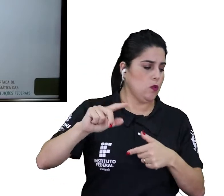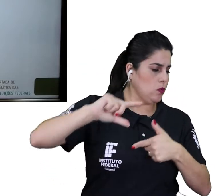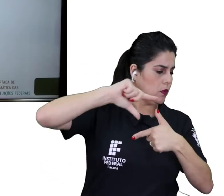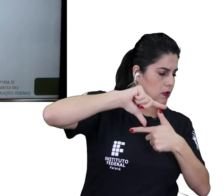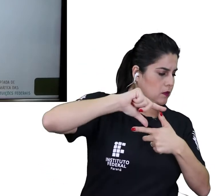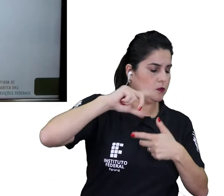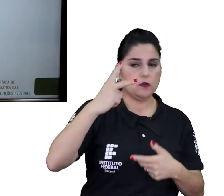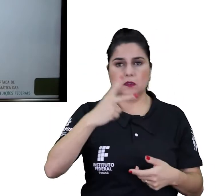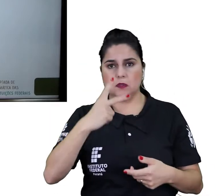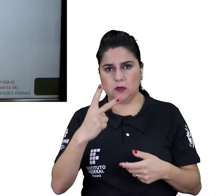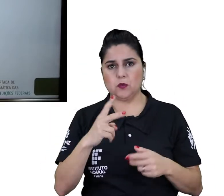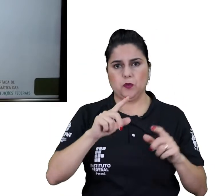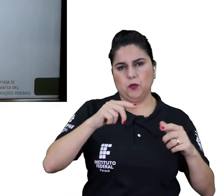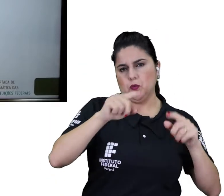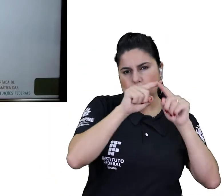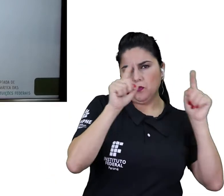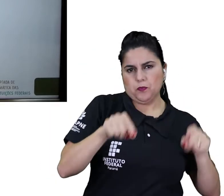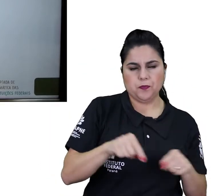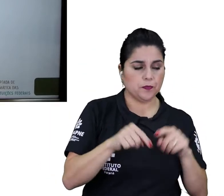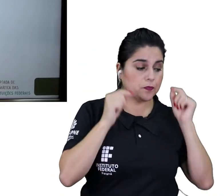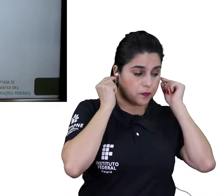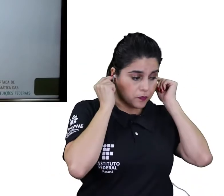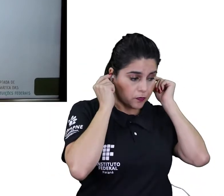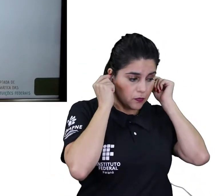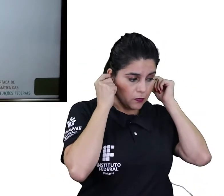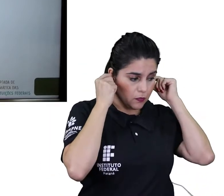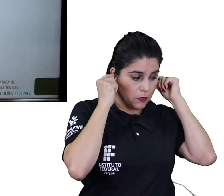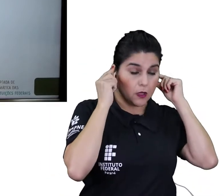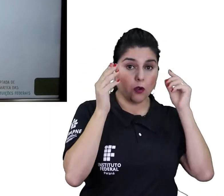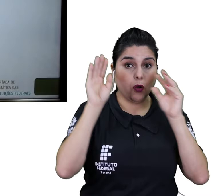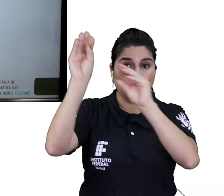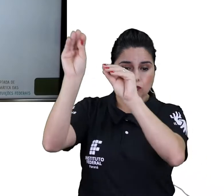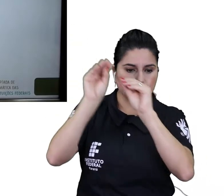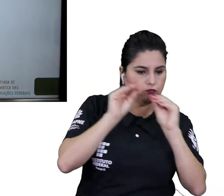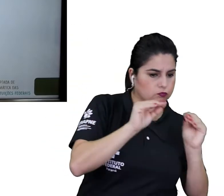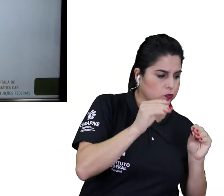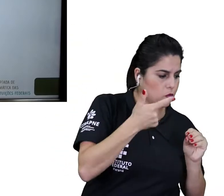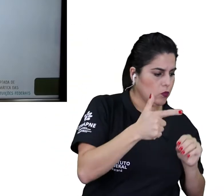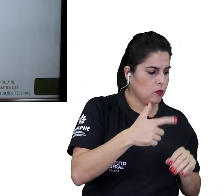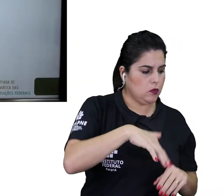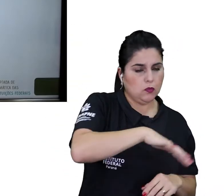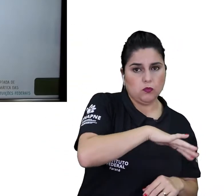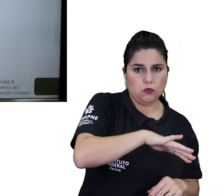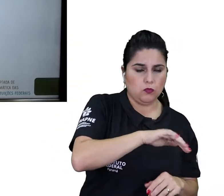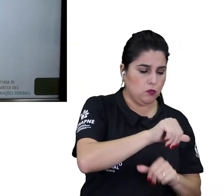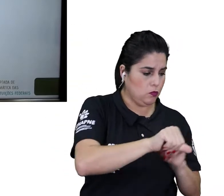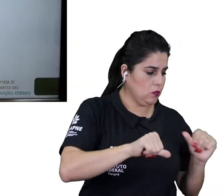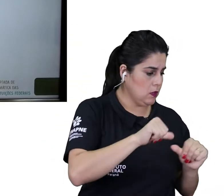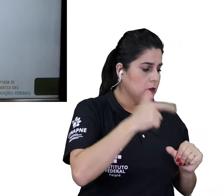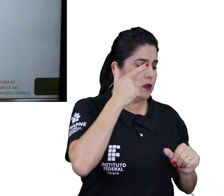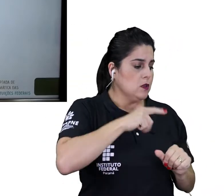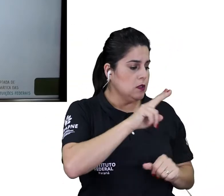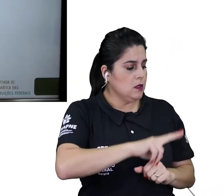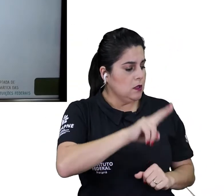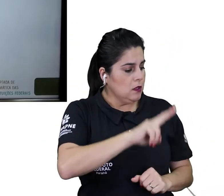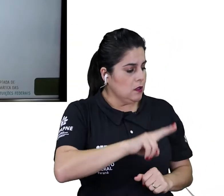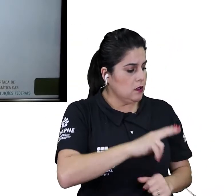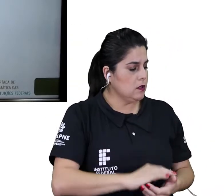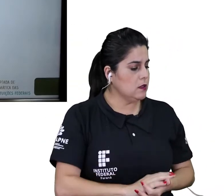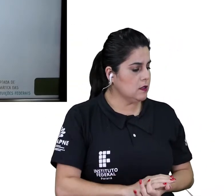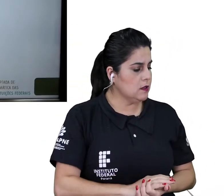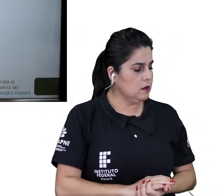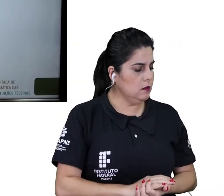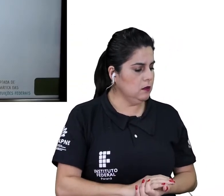desse lado do segundo quadrado. Então eu vou transferir esse lado para cá para a gente poder usar